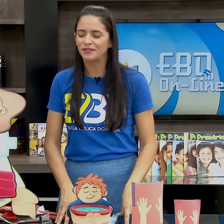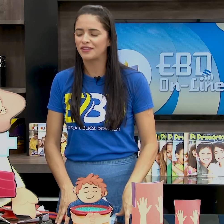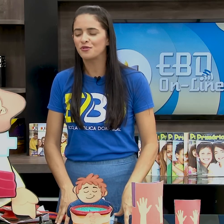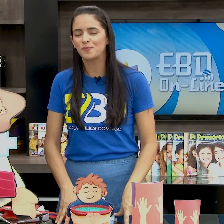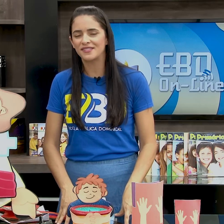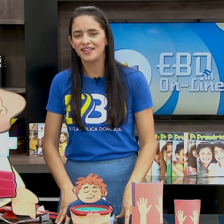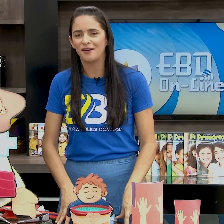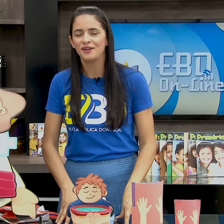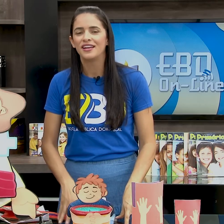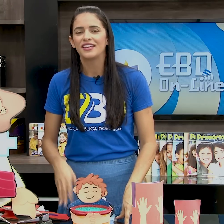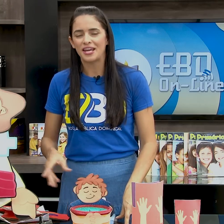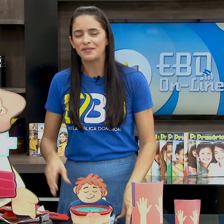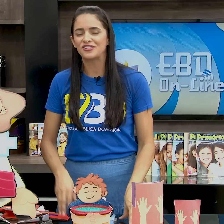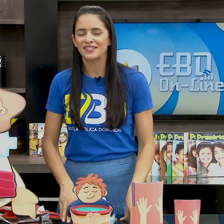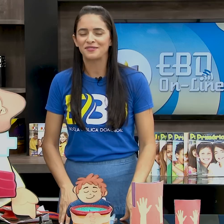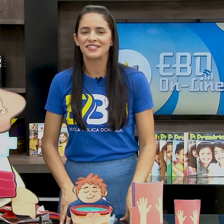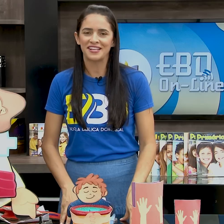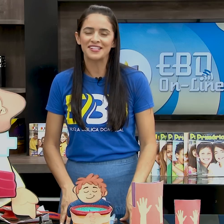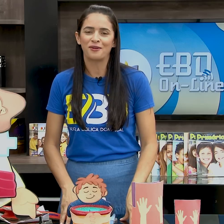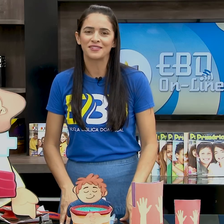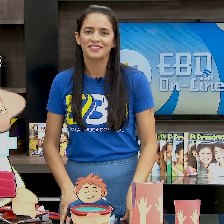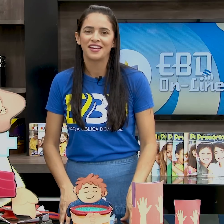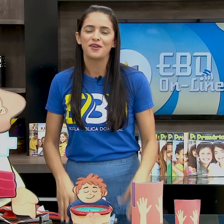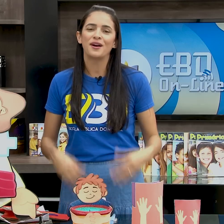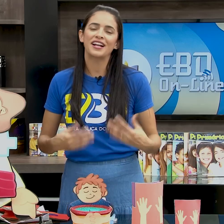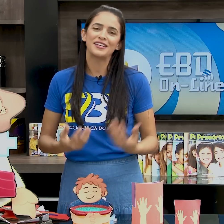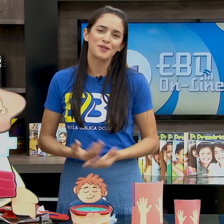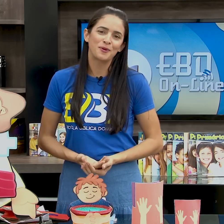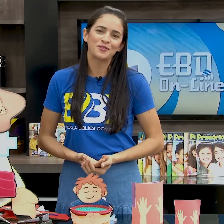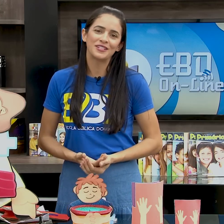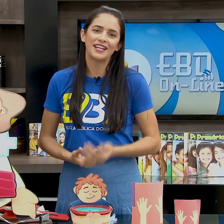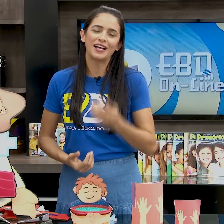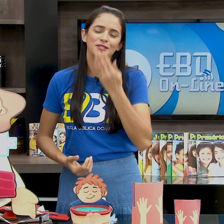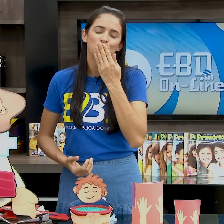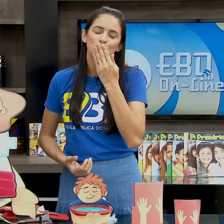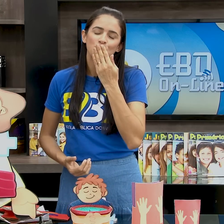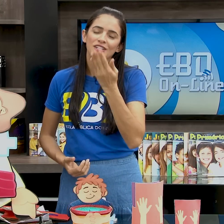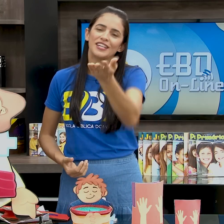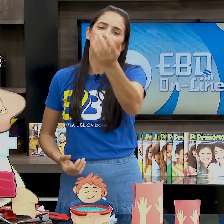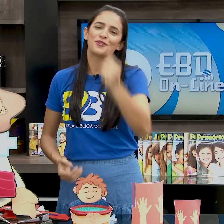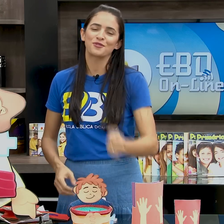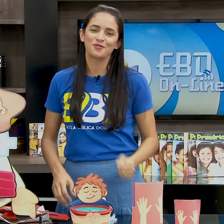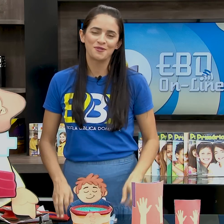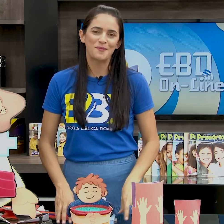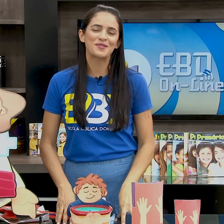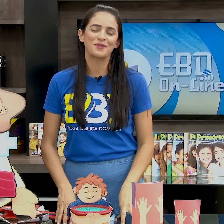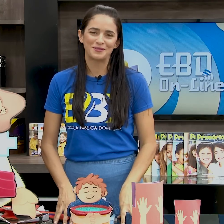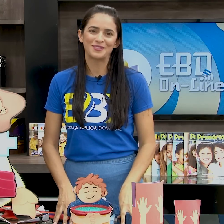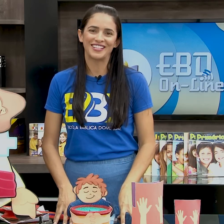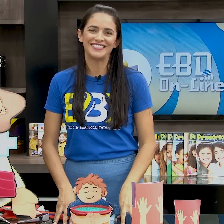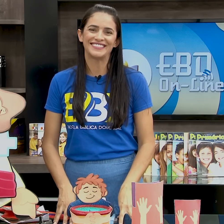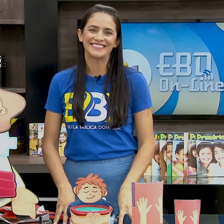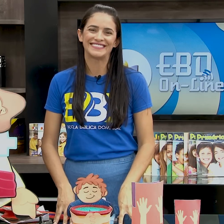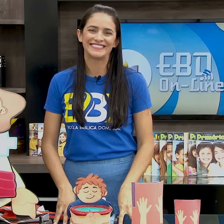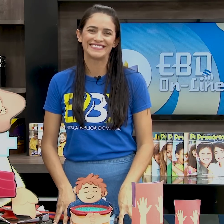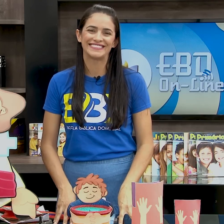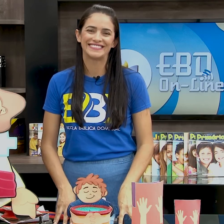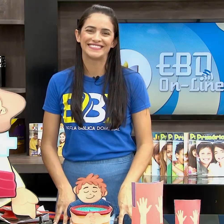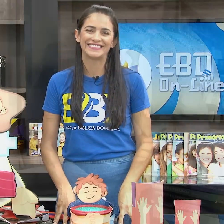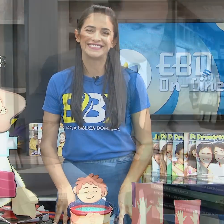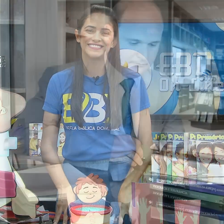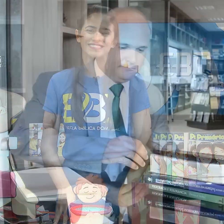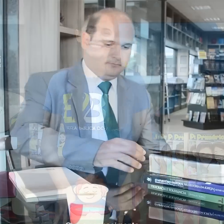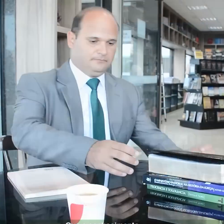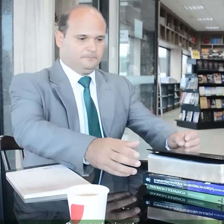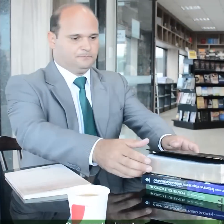aí deste momento tão especial que a ministração dessas aulas eu agradeço a oportunidade e que Deus continue abençoando vocês